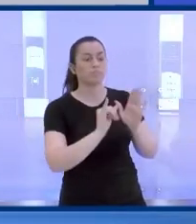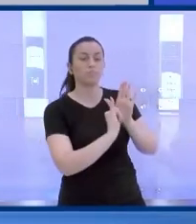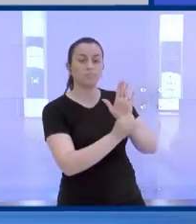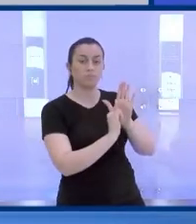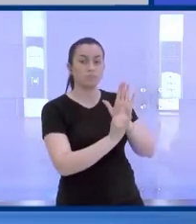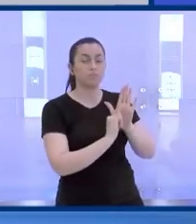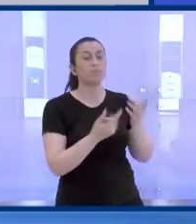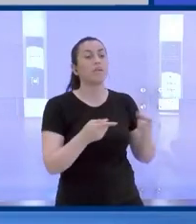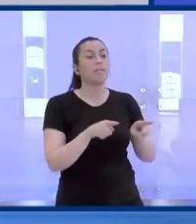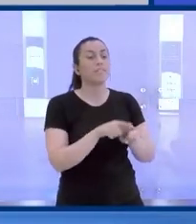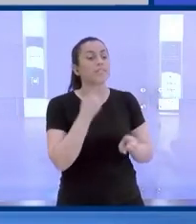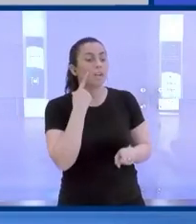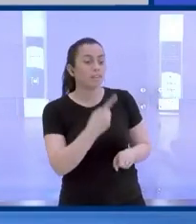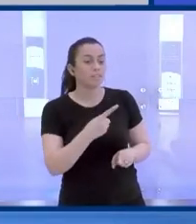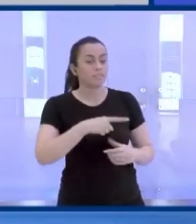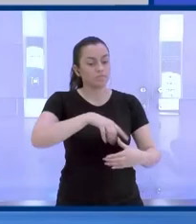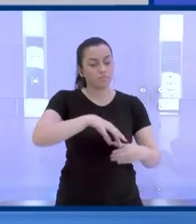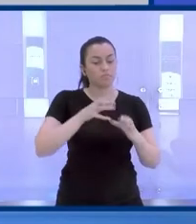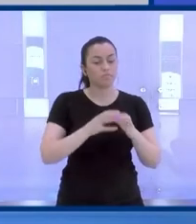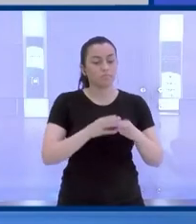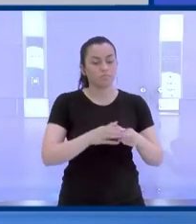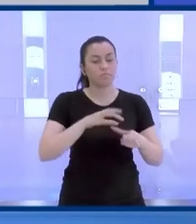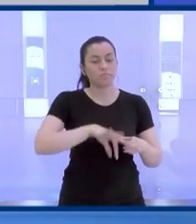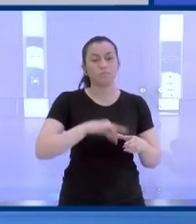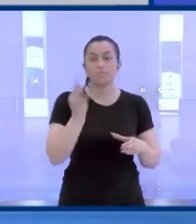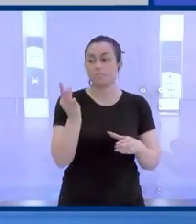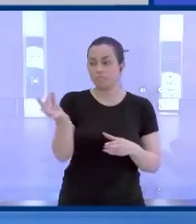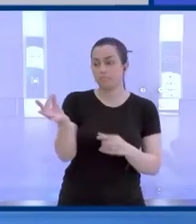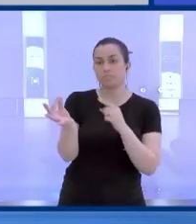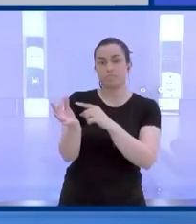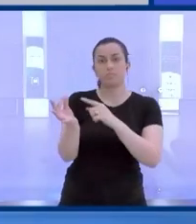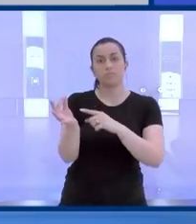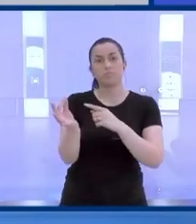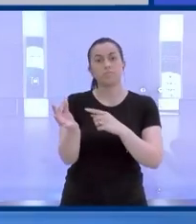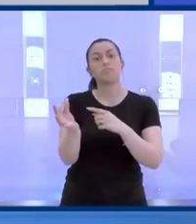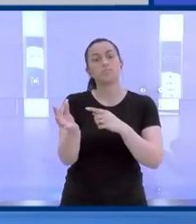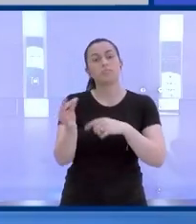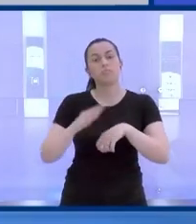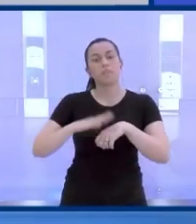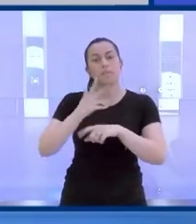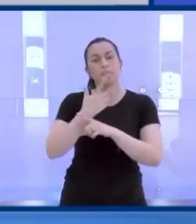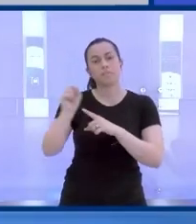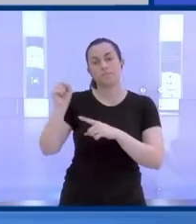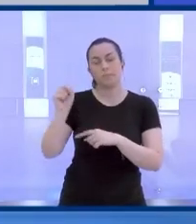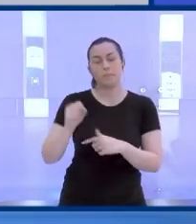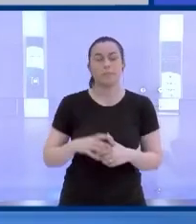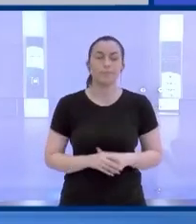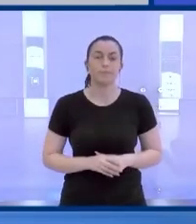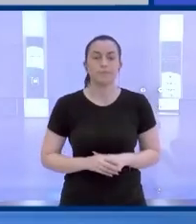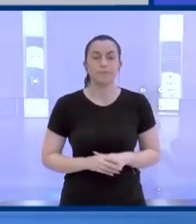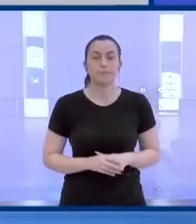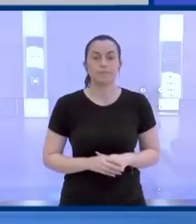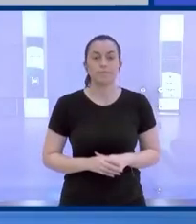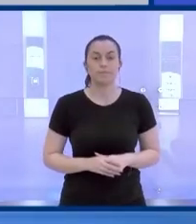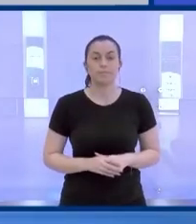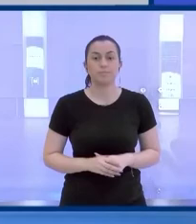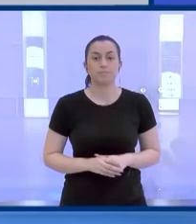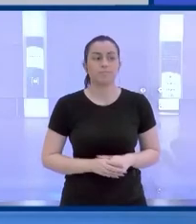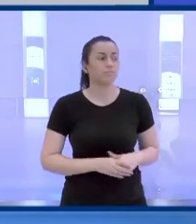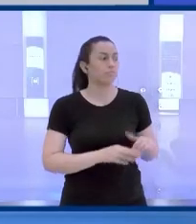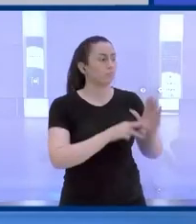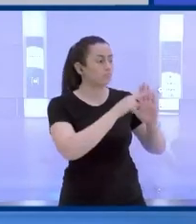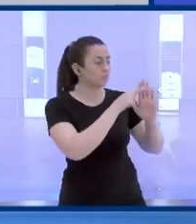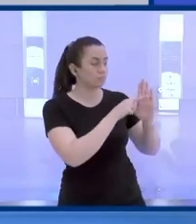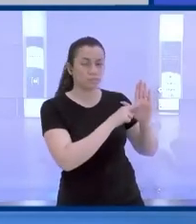um sorteio no qual a primeira proponente sorteada será considerada a mais bem classificada. Obedecendo-se a todas as